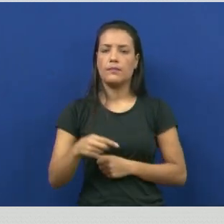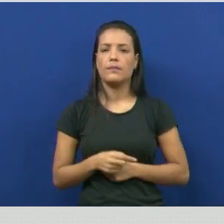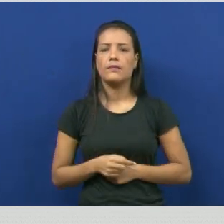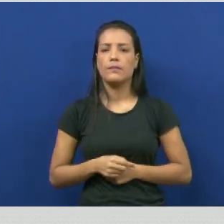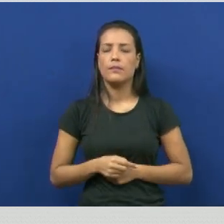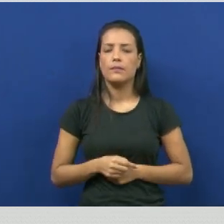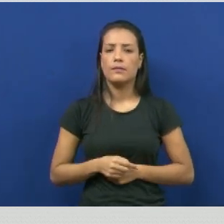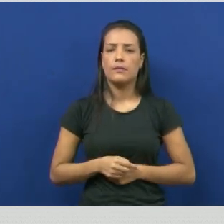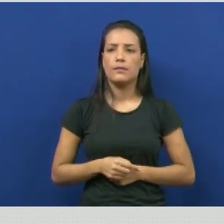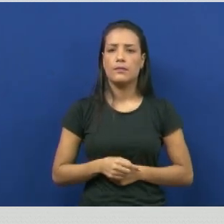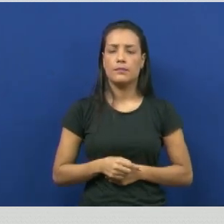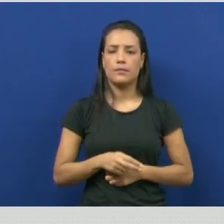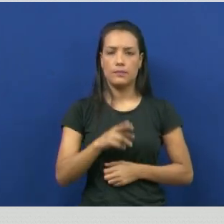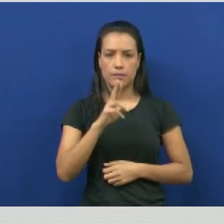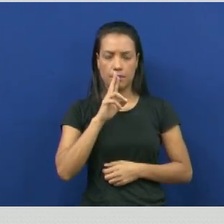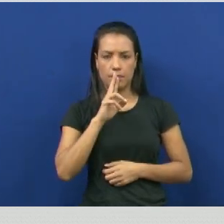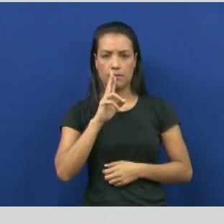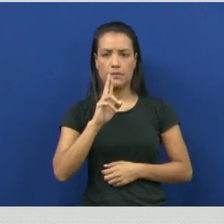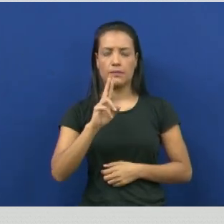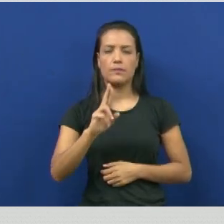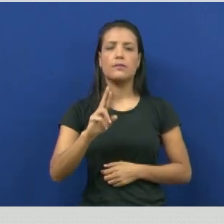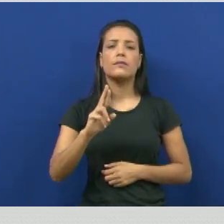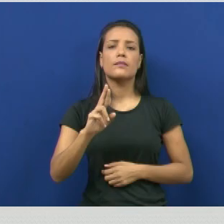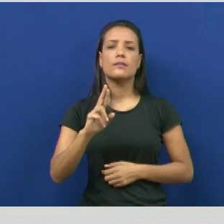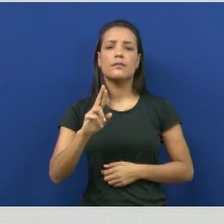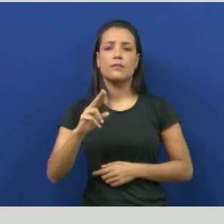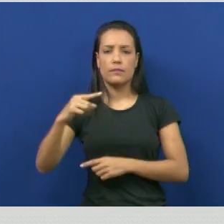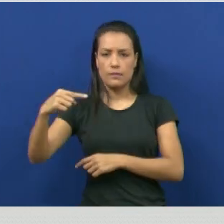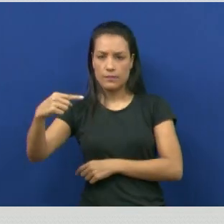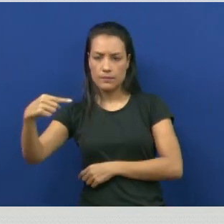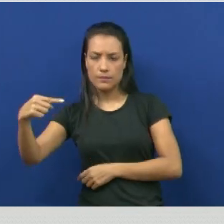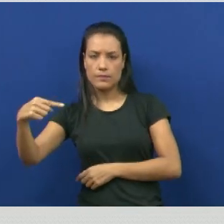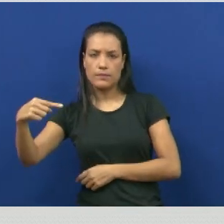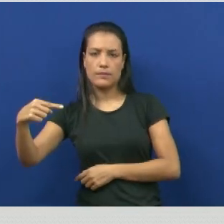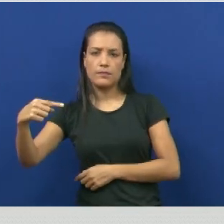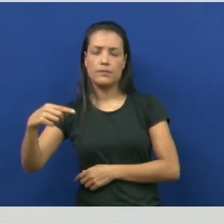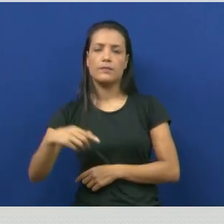pela regrinha ali, é a segunda, né? Mais vezes menos, menos.